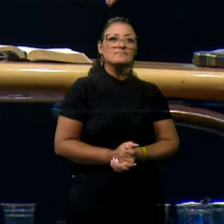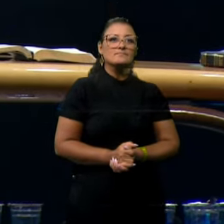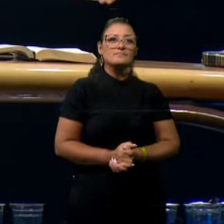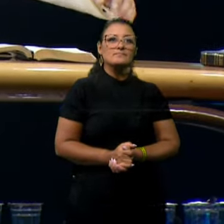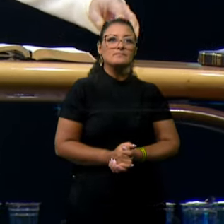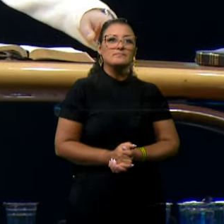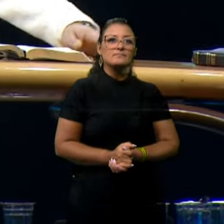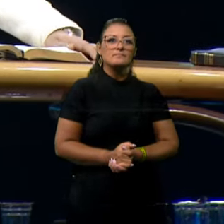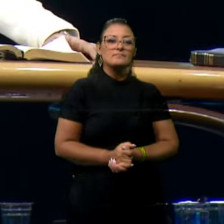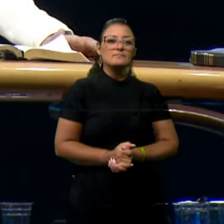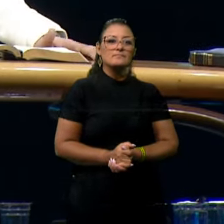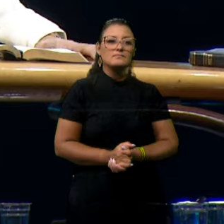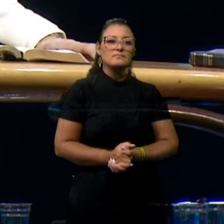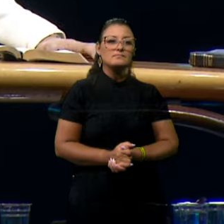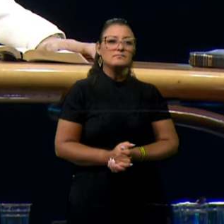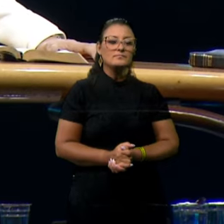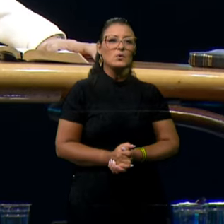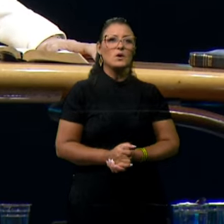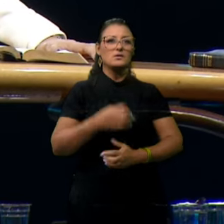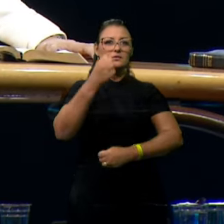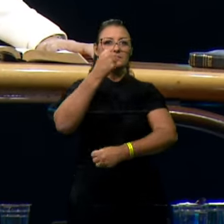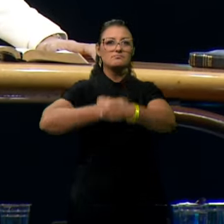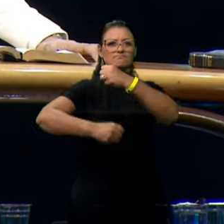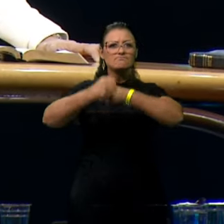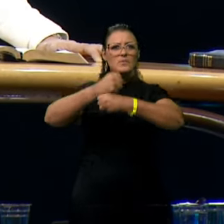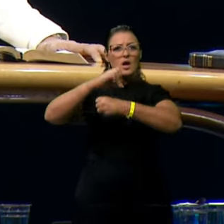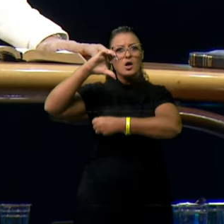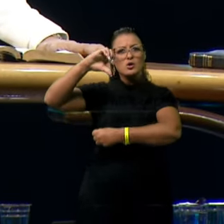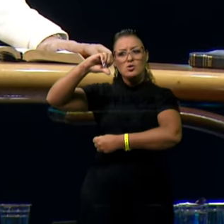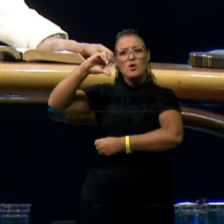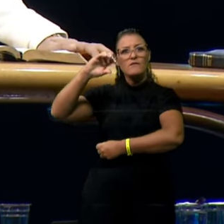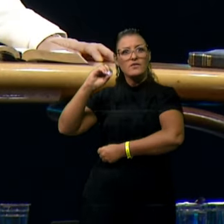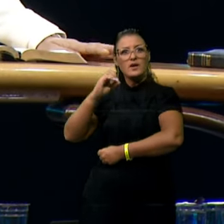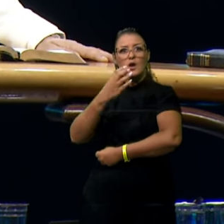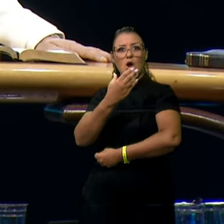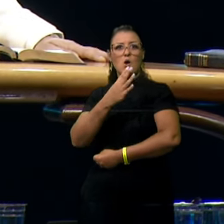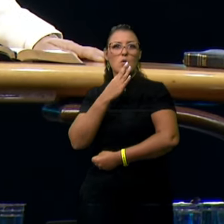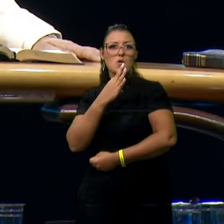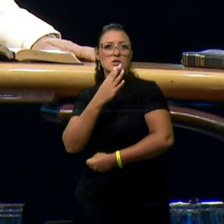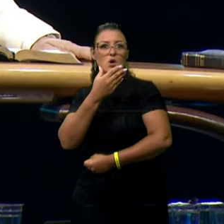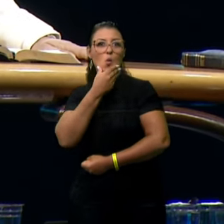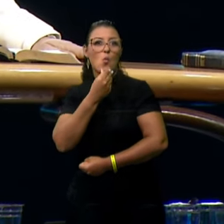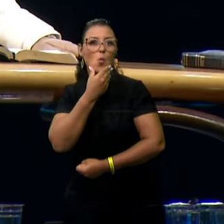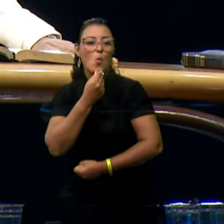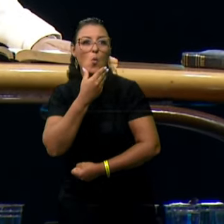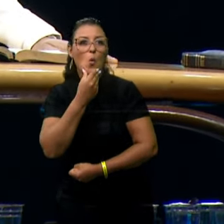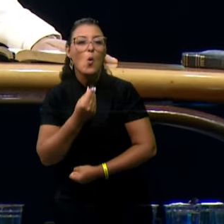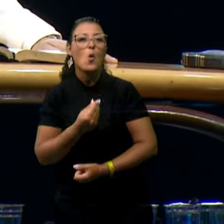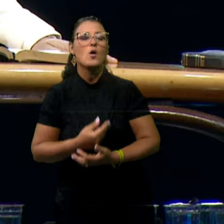eu conheci homem no teclado 90 ele tem ciúme de uma hora por dia